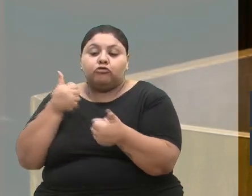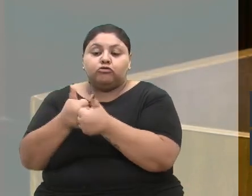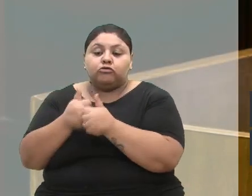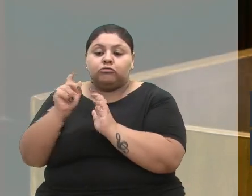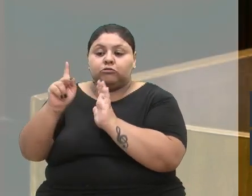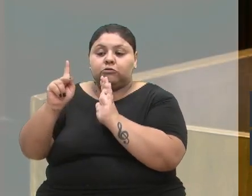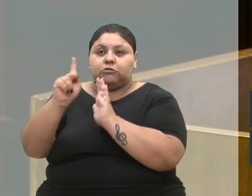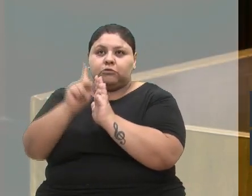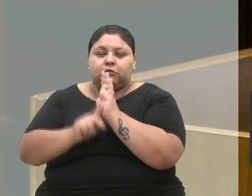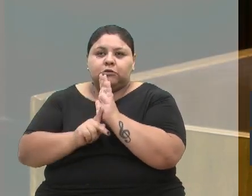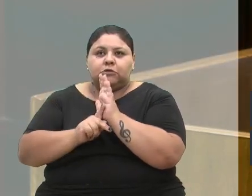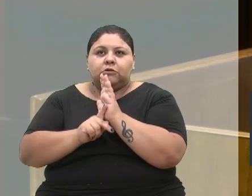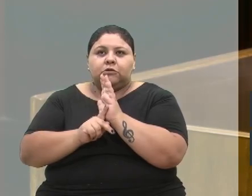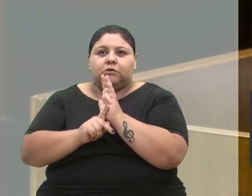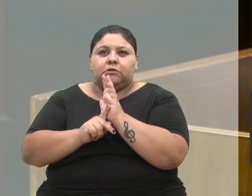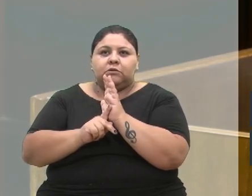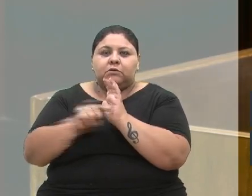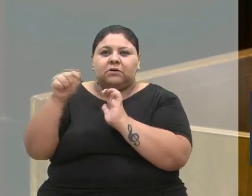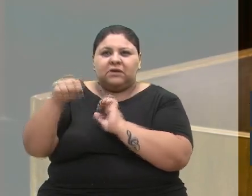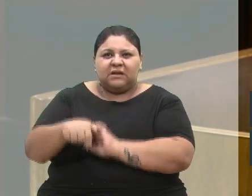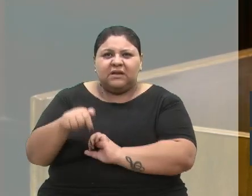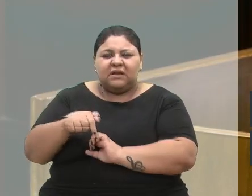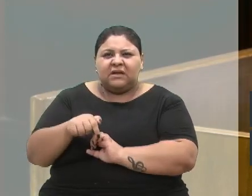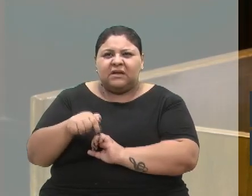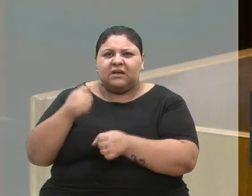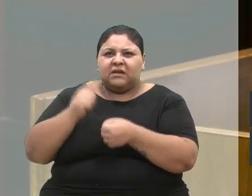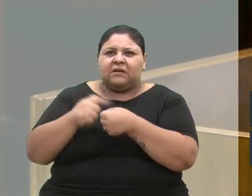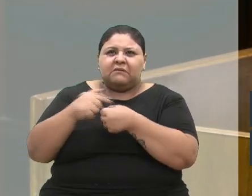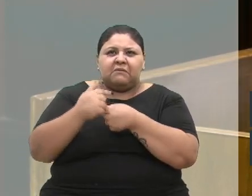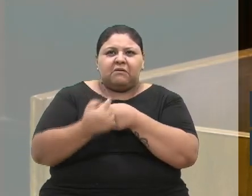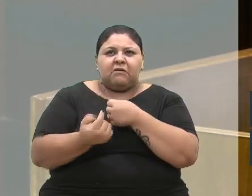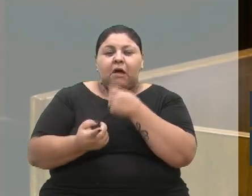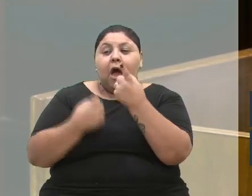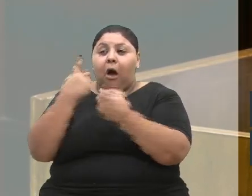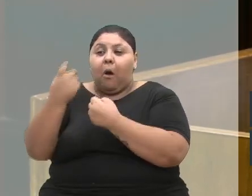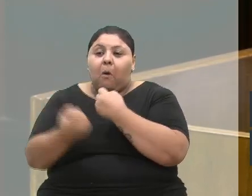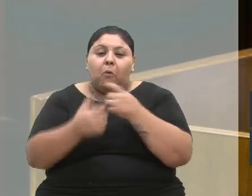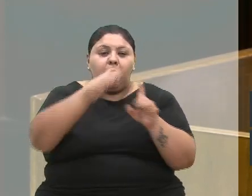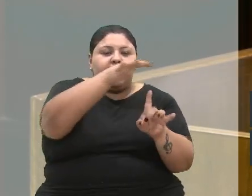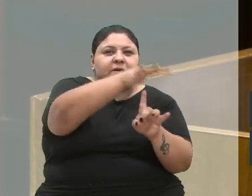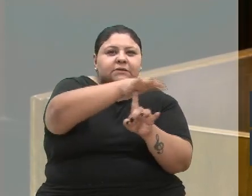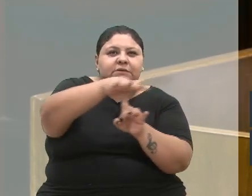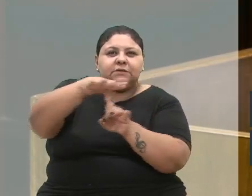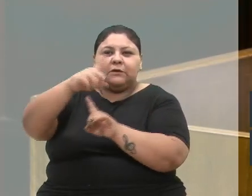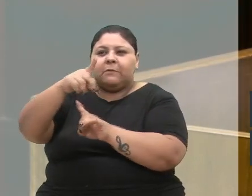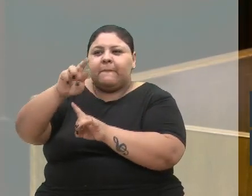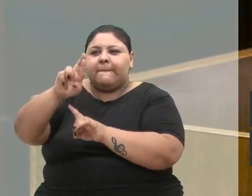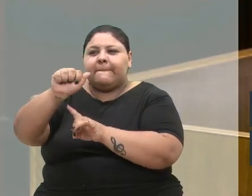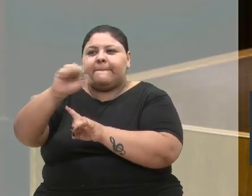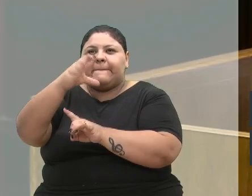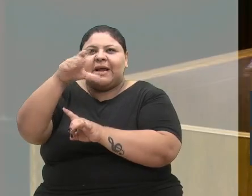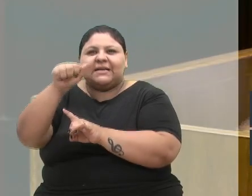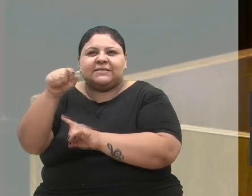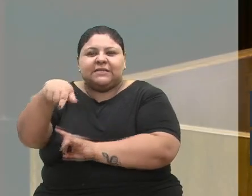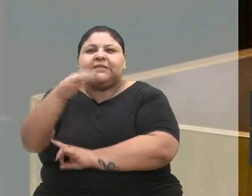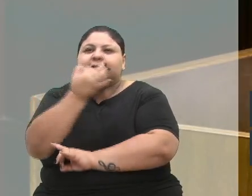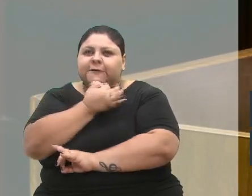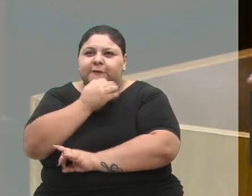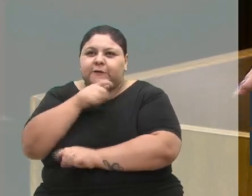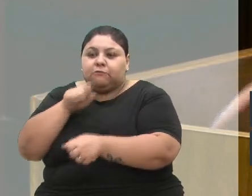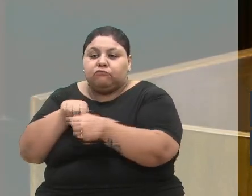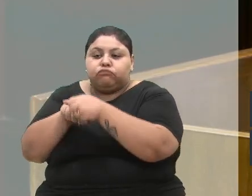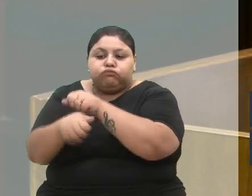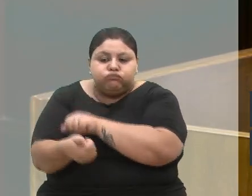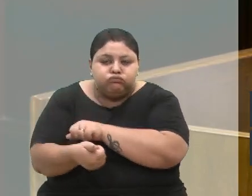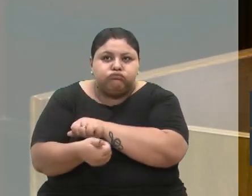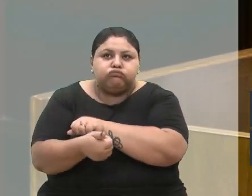do Ministério da Cidade, reforma de algumas praças na cidade, né, de Caxias do Sul, 5 praças, que a gente vai estar investindo, colocando